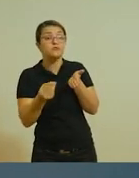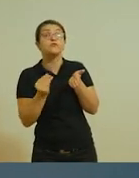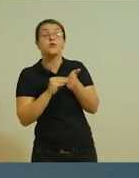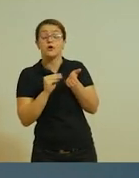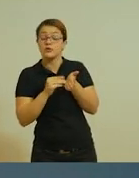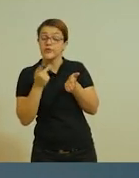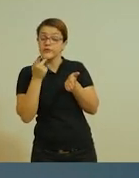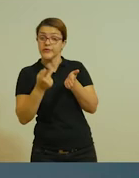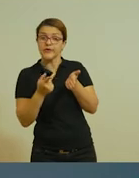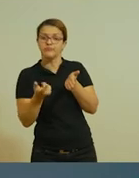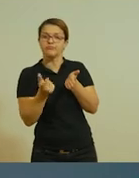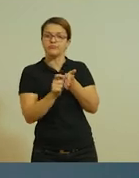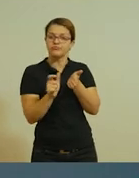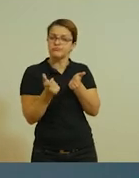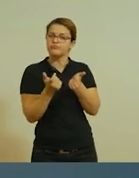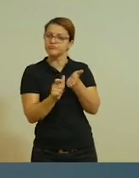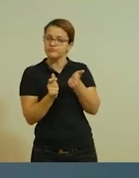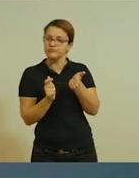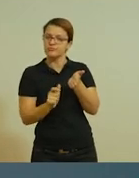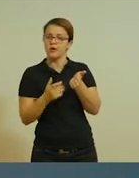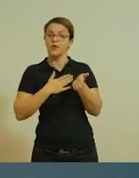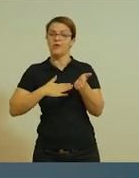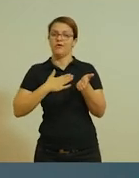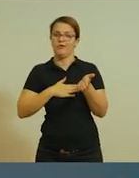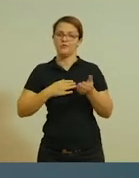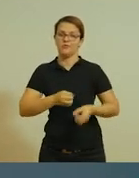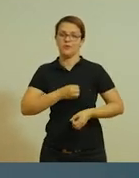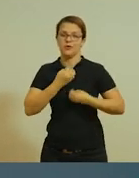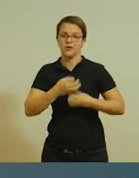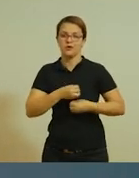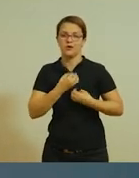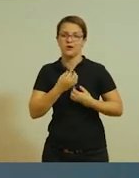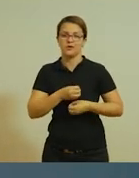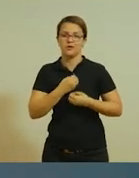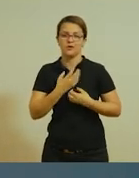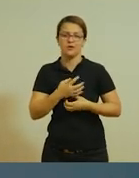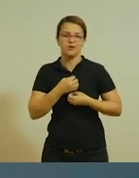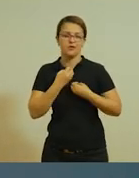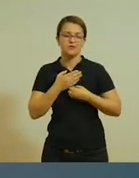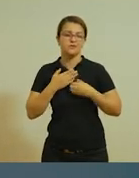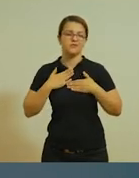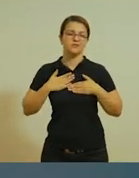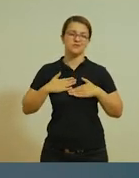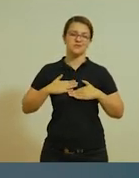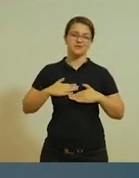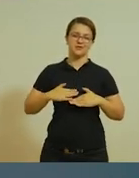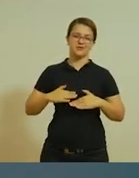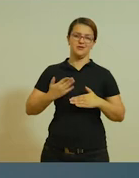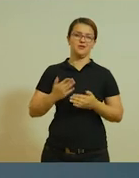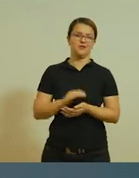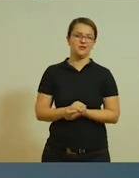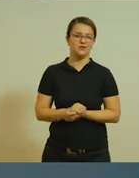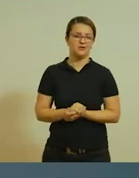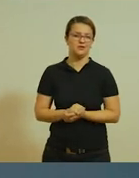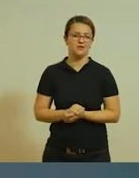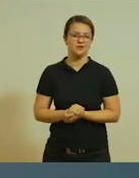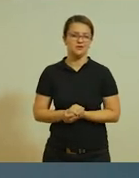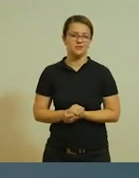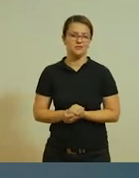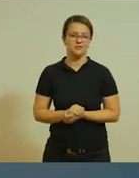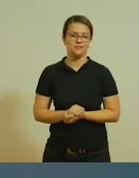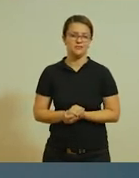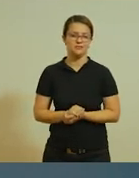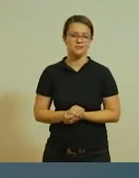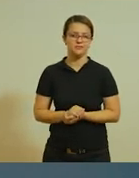oralmente. Tudo isso vai cooperar para que ela goste do poema e fique à vontade trabalhando com isso. Uma